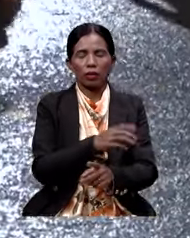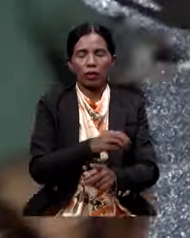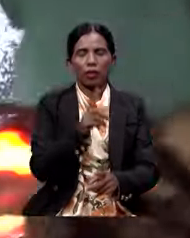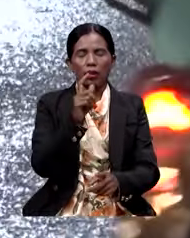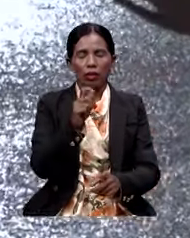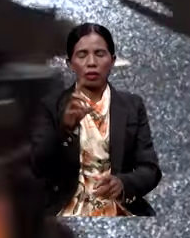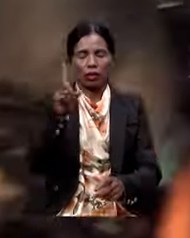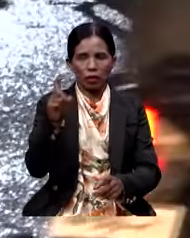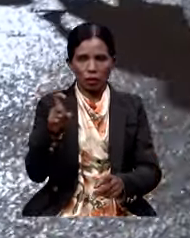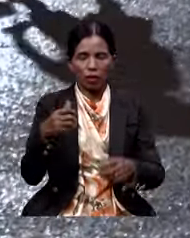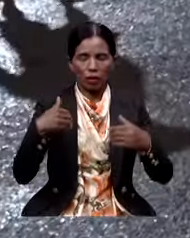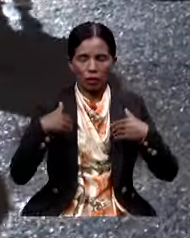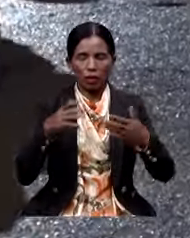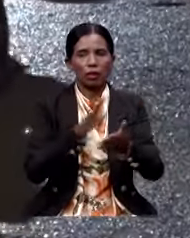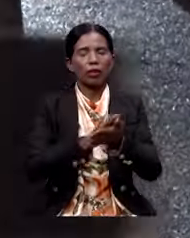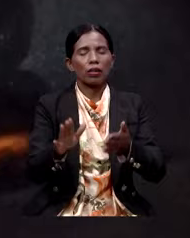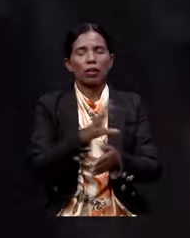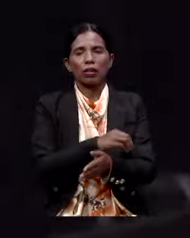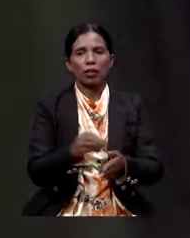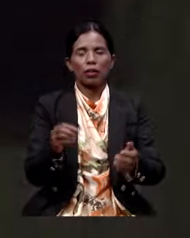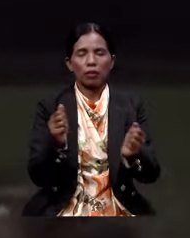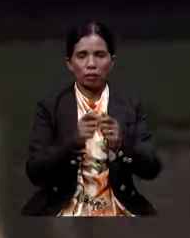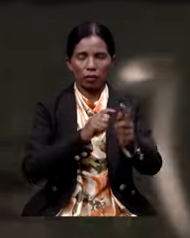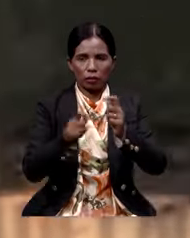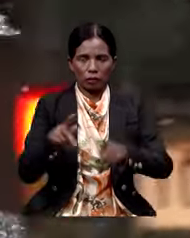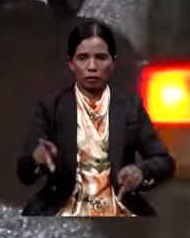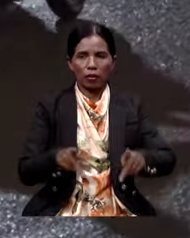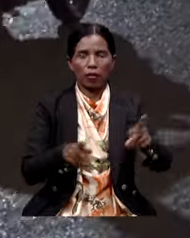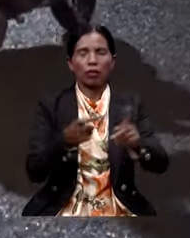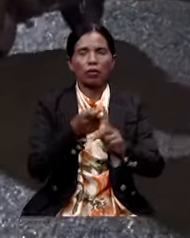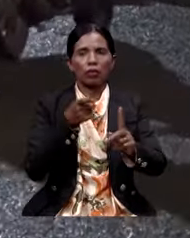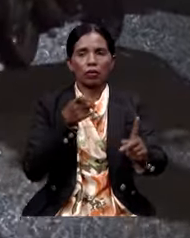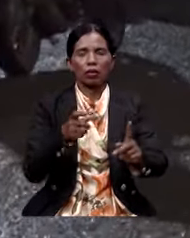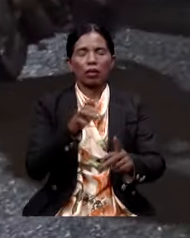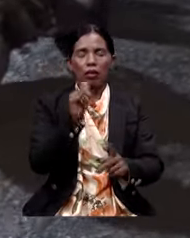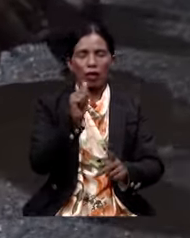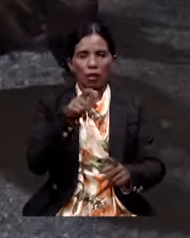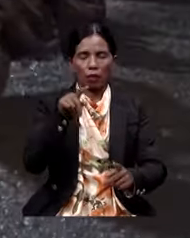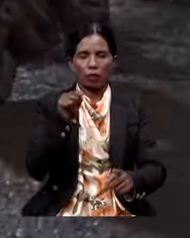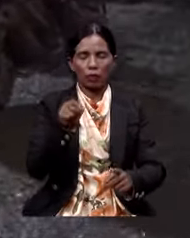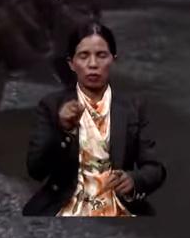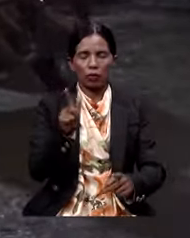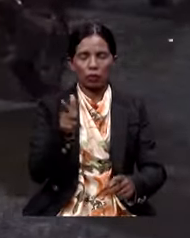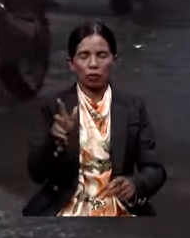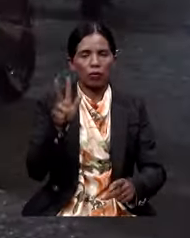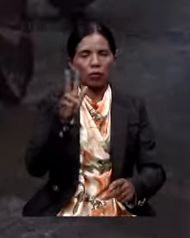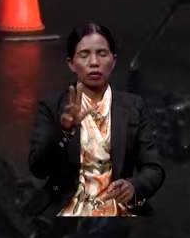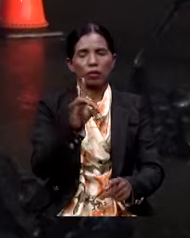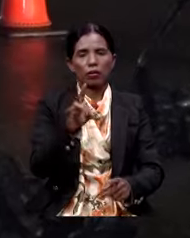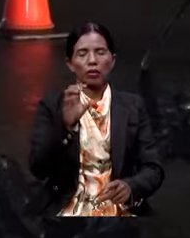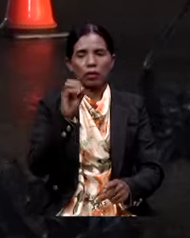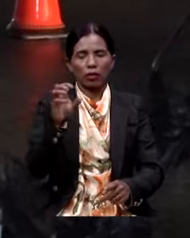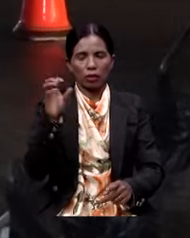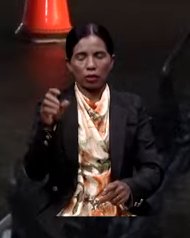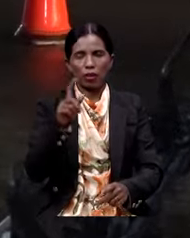e Rona Blanco no chapa matrícula original para transporte público russi classificação A ponto Ronocência ponto